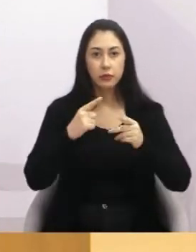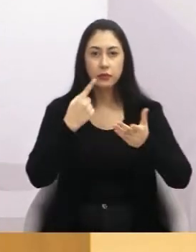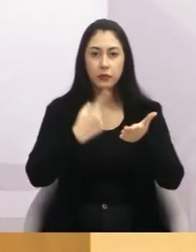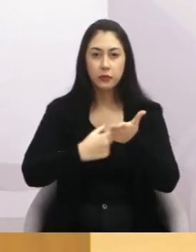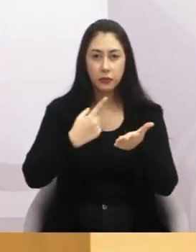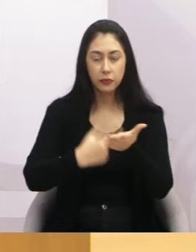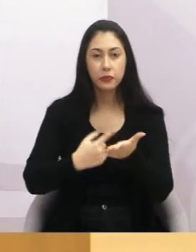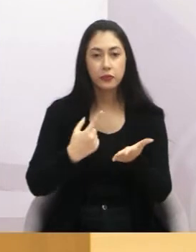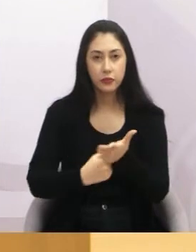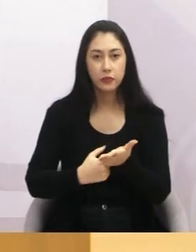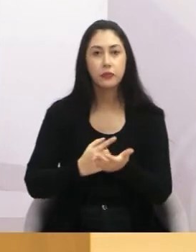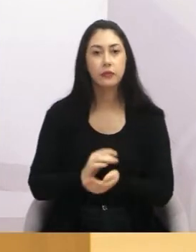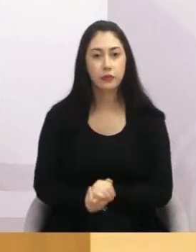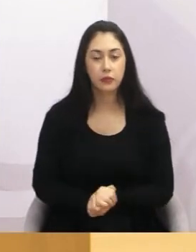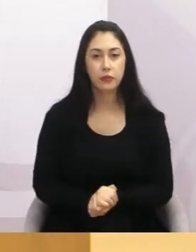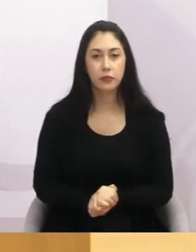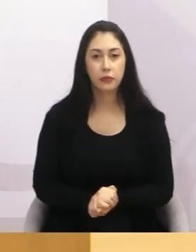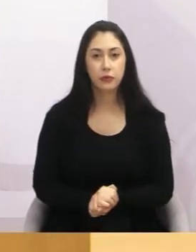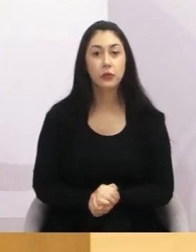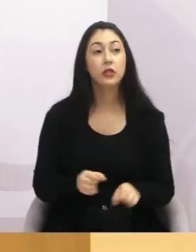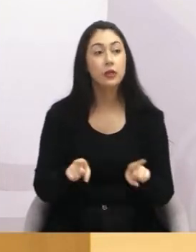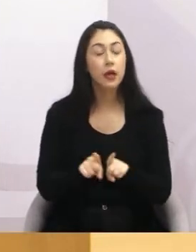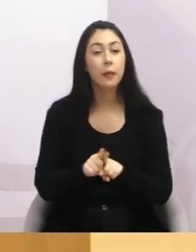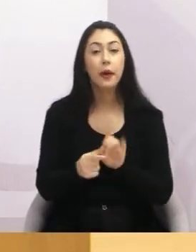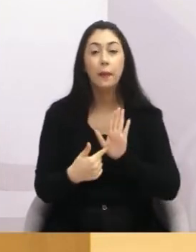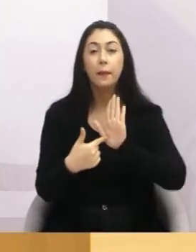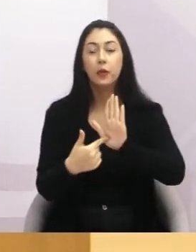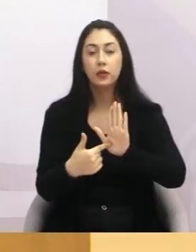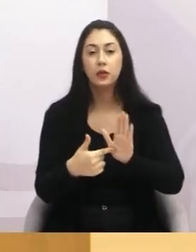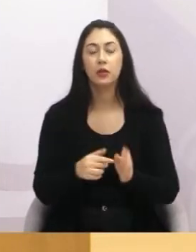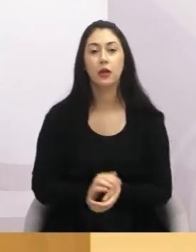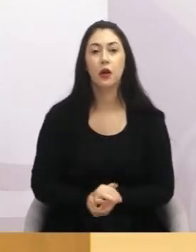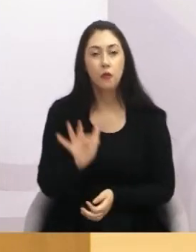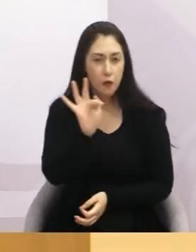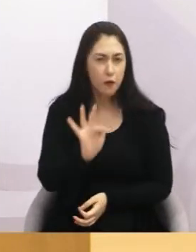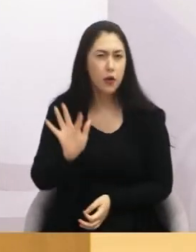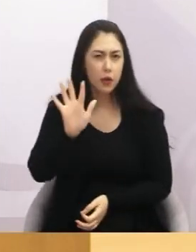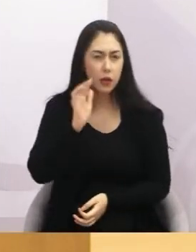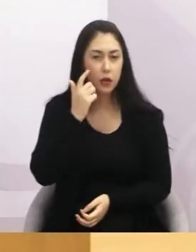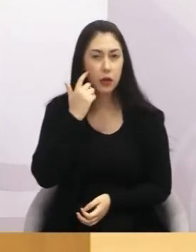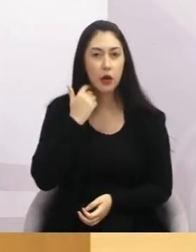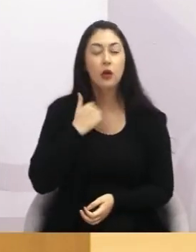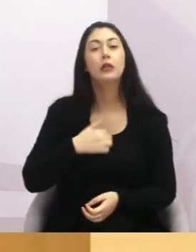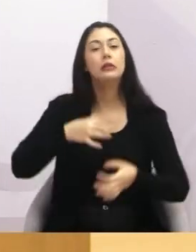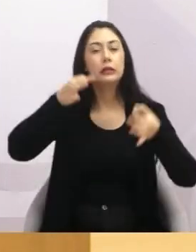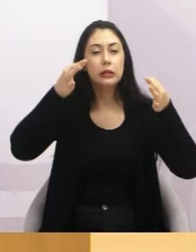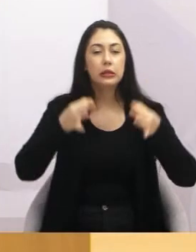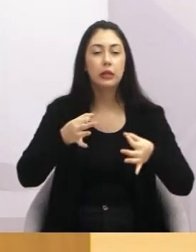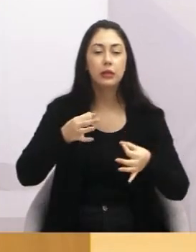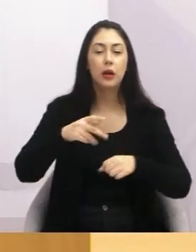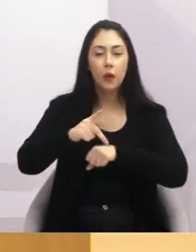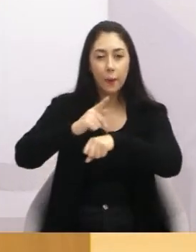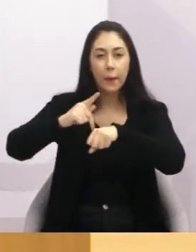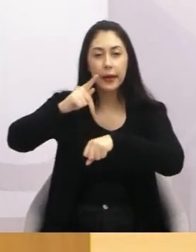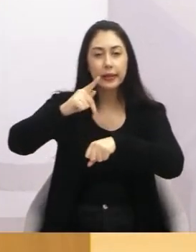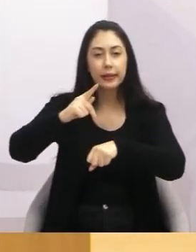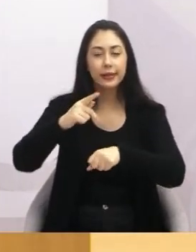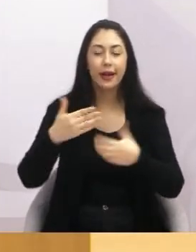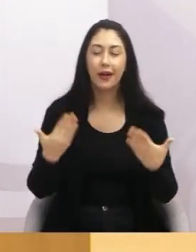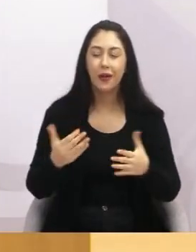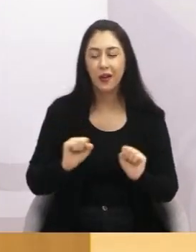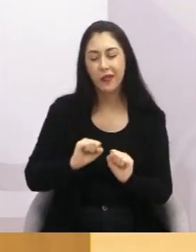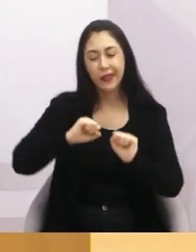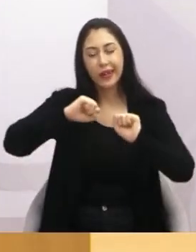combater essa pandemia, e destaco aqui no plano federal, com certeza o nosso país estaria enfrentando essa